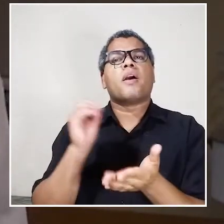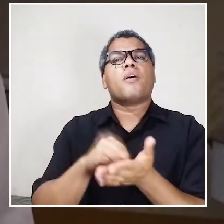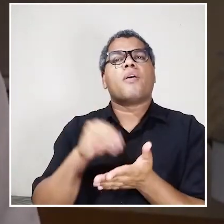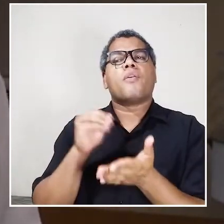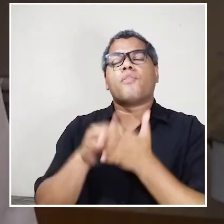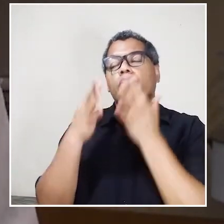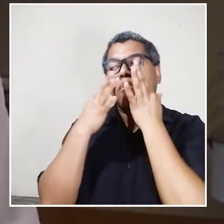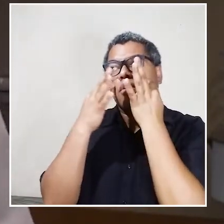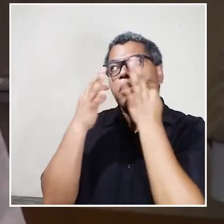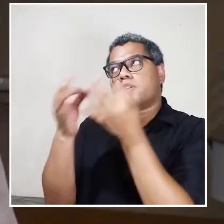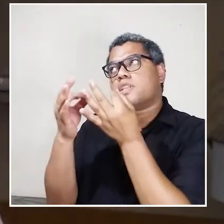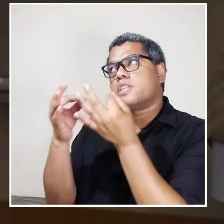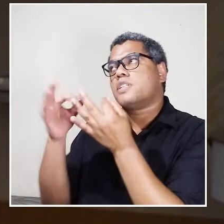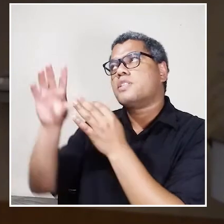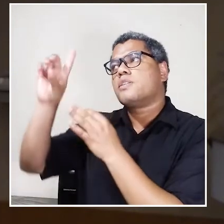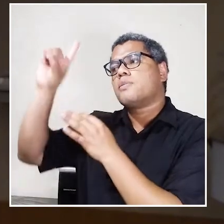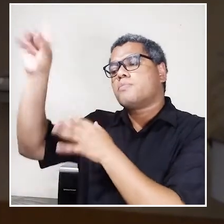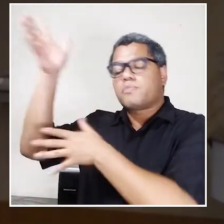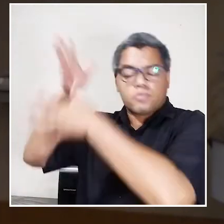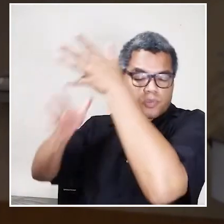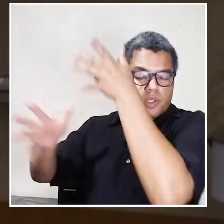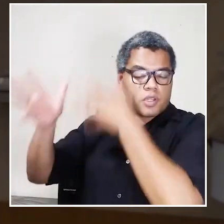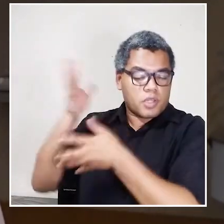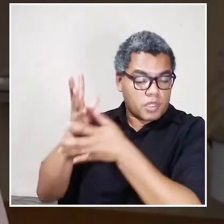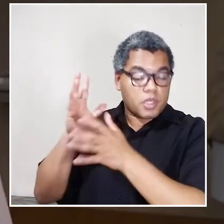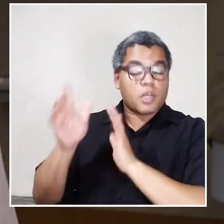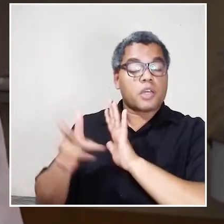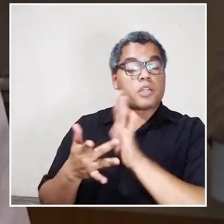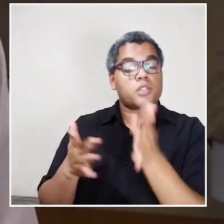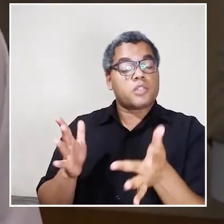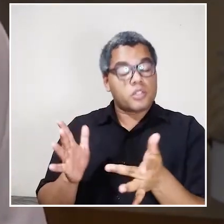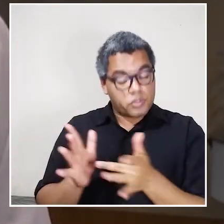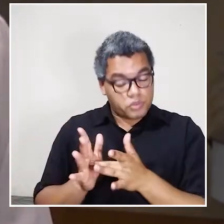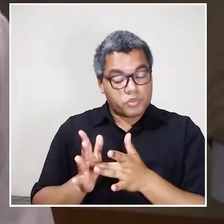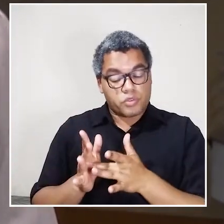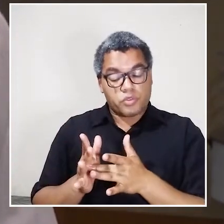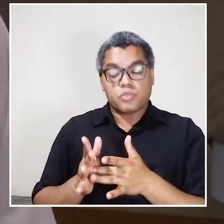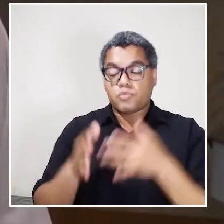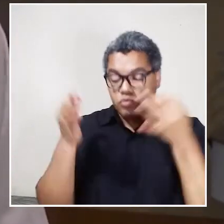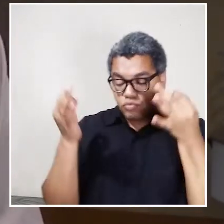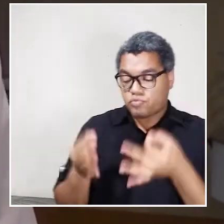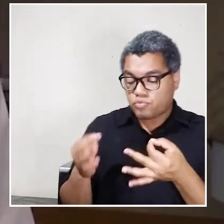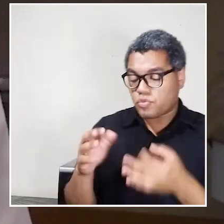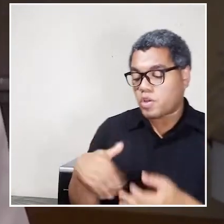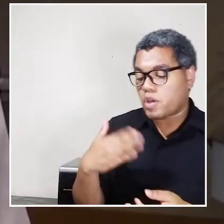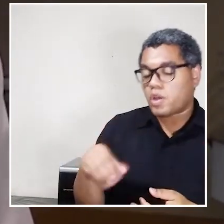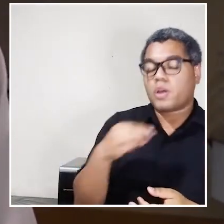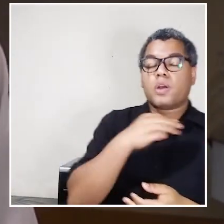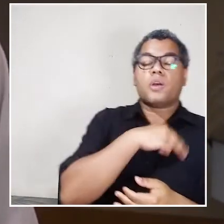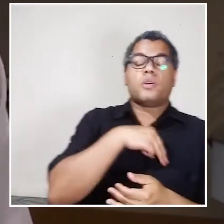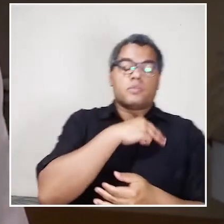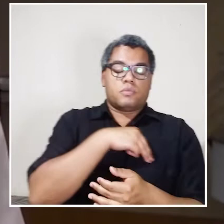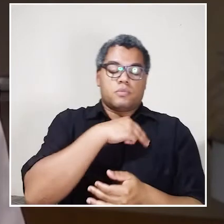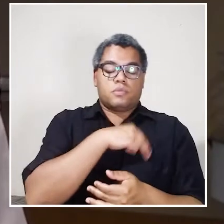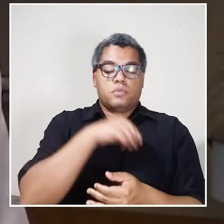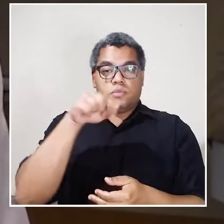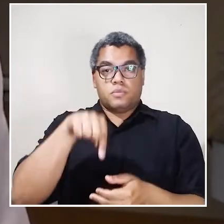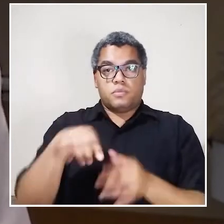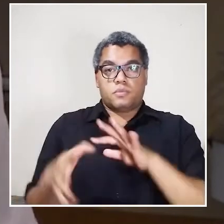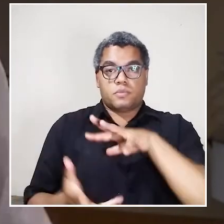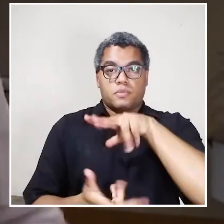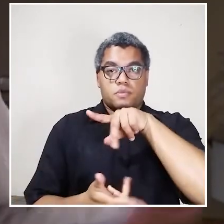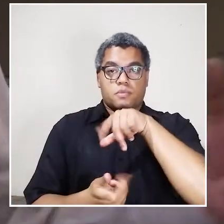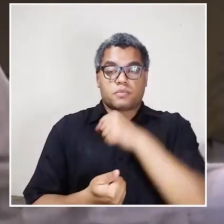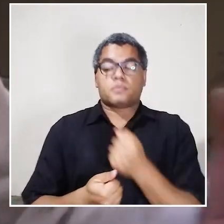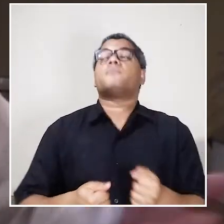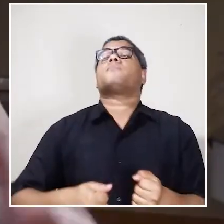a voz do Senhor. Aliás, Jesus foi categórico com isso. Quando já no seu ministério terreal,